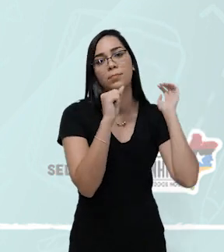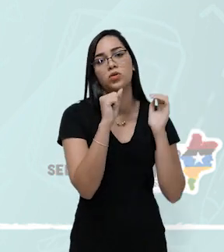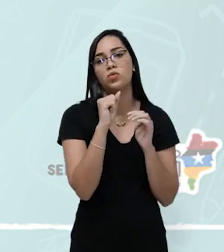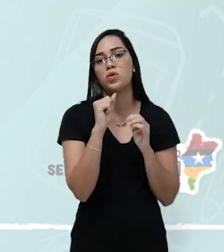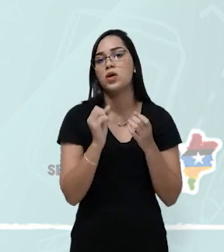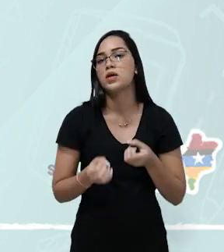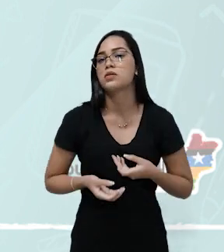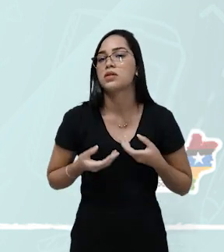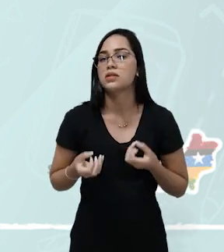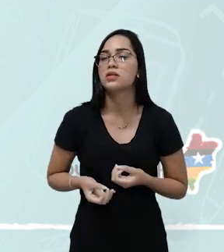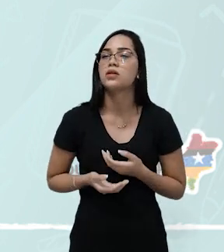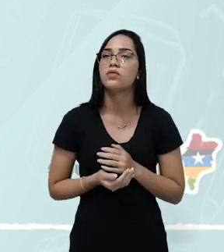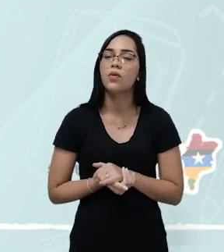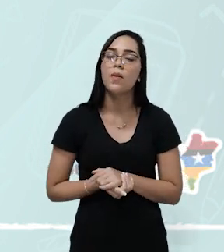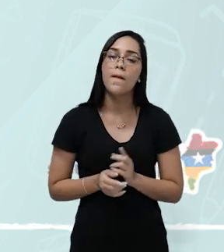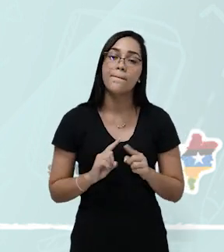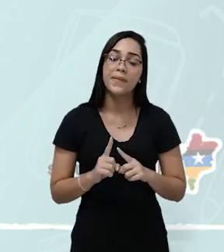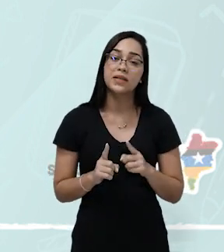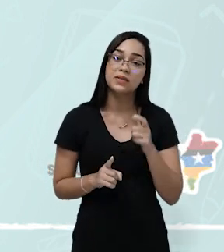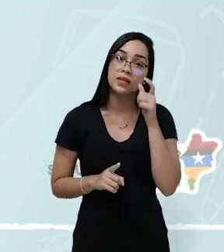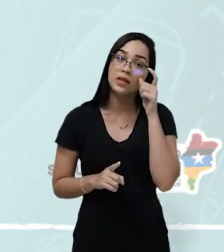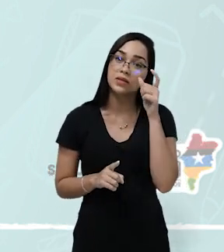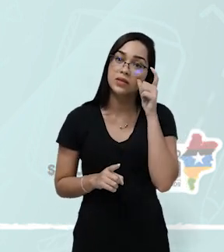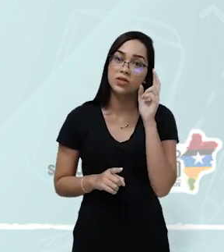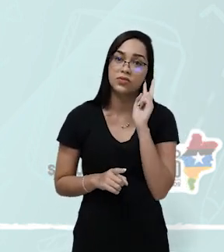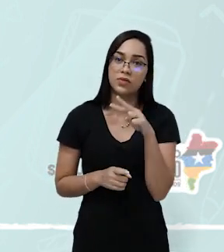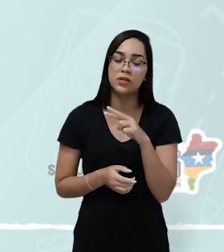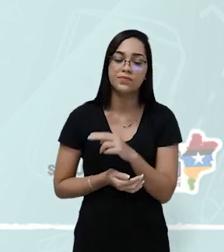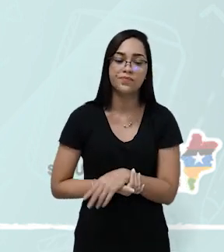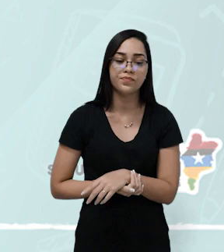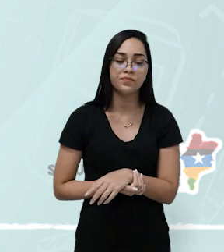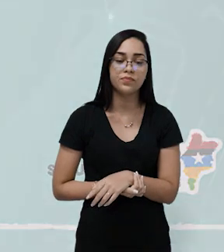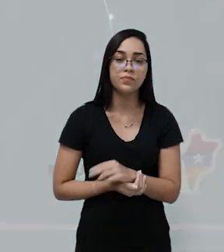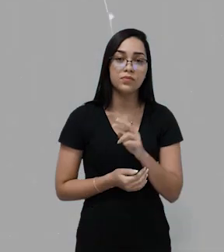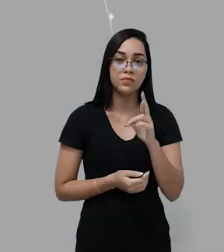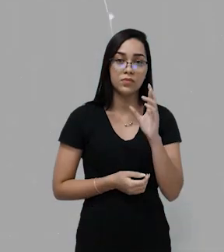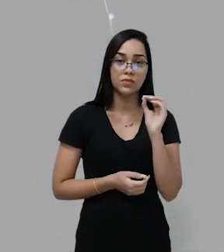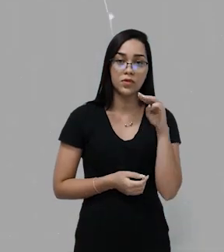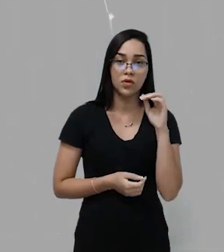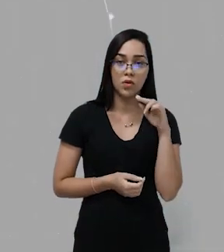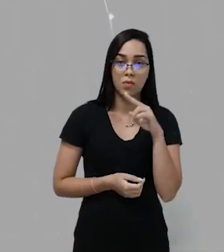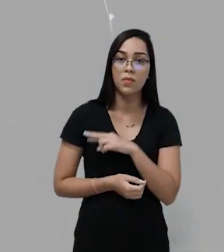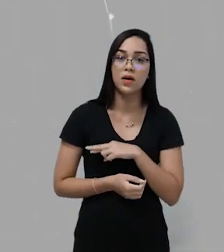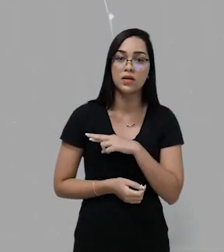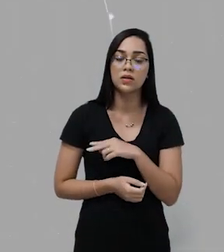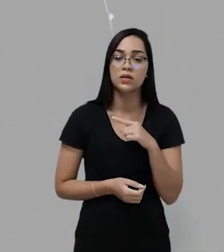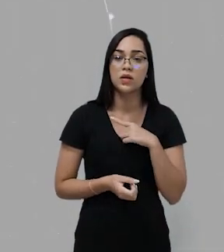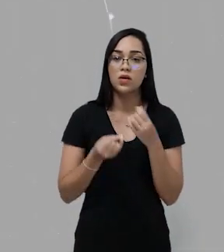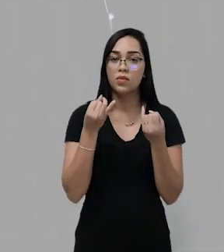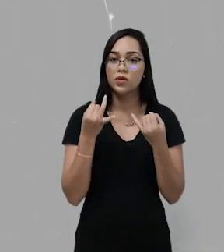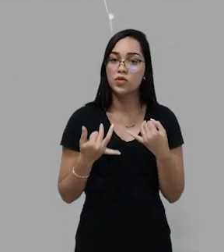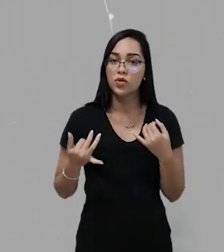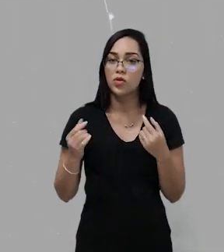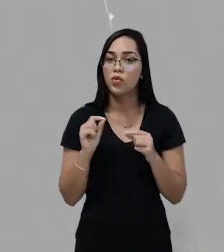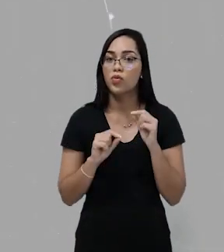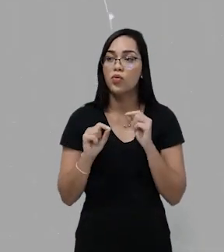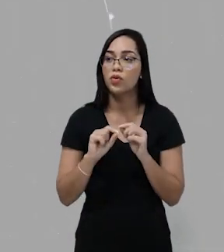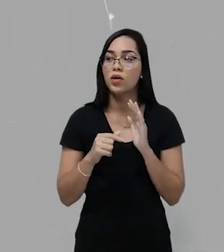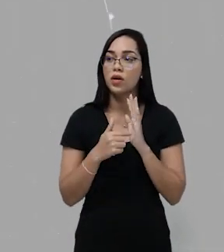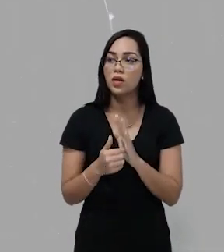pode ser expressivo. Agora, uma coisa interessante aqui, tá? Olha só. O romance conta a história que é apresentada a partir